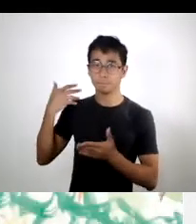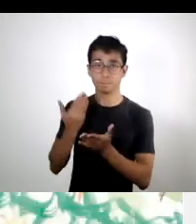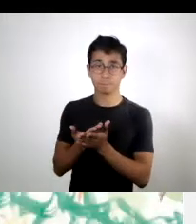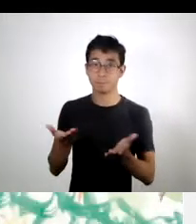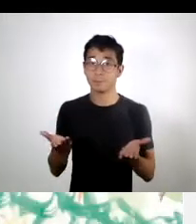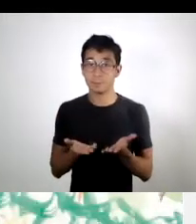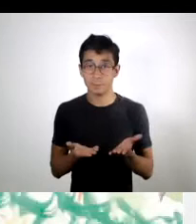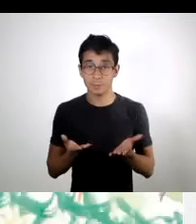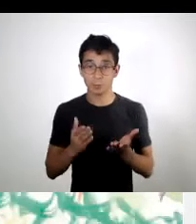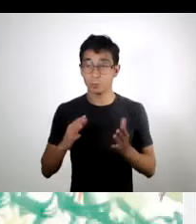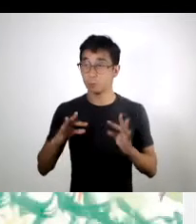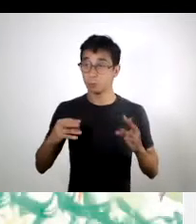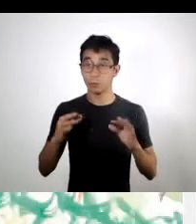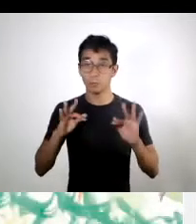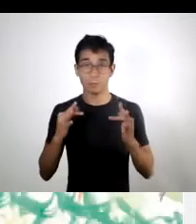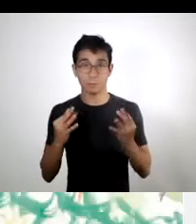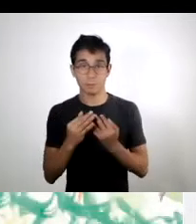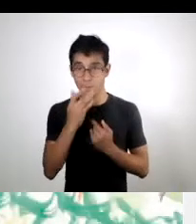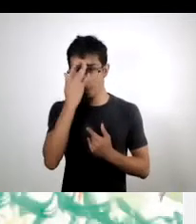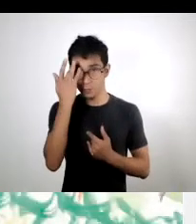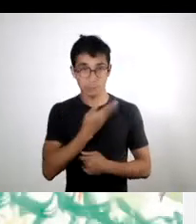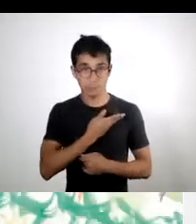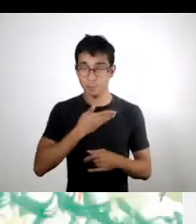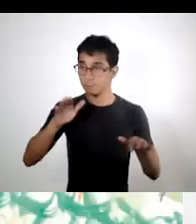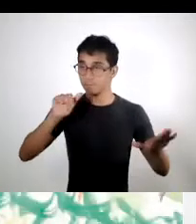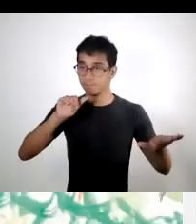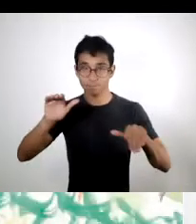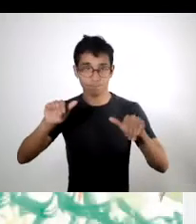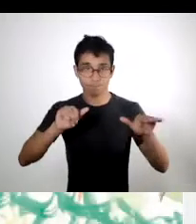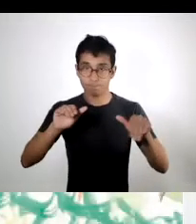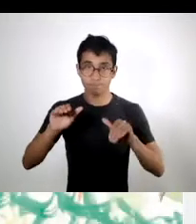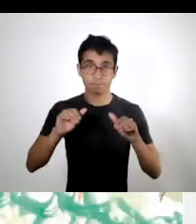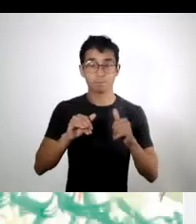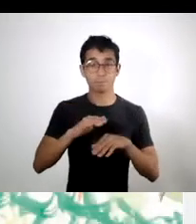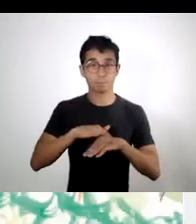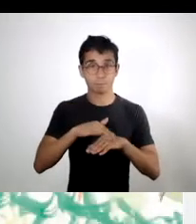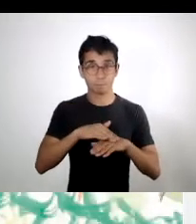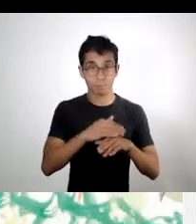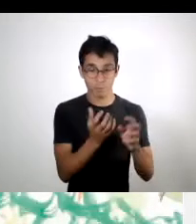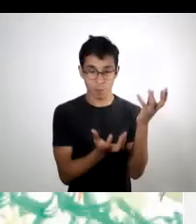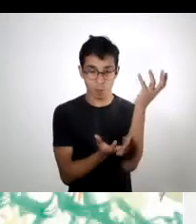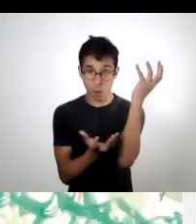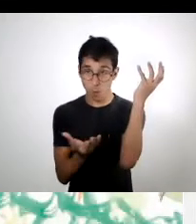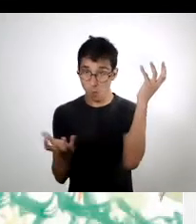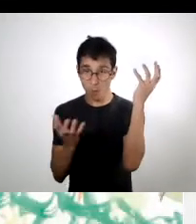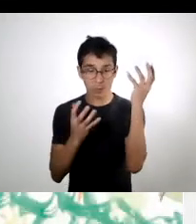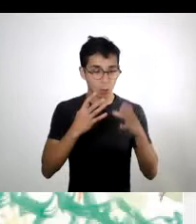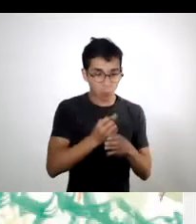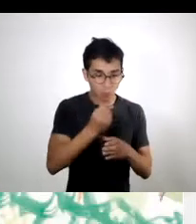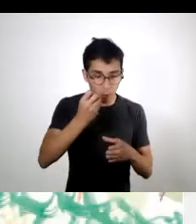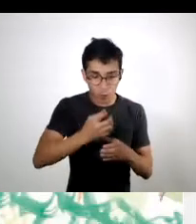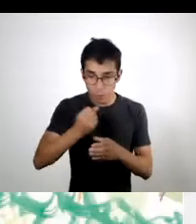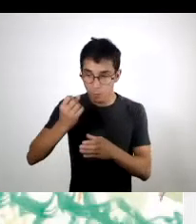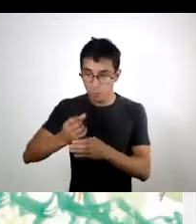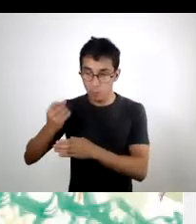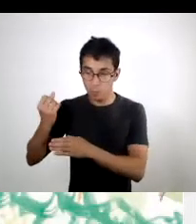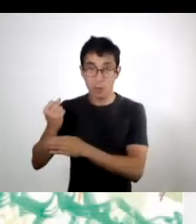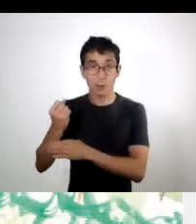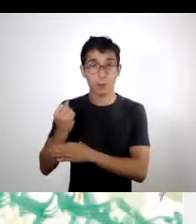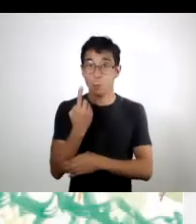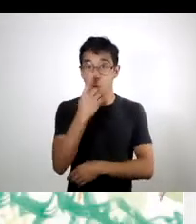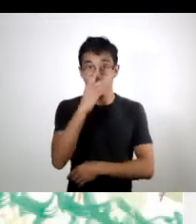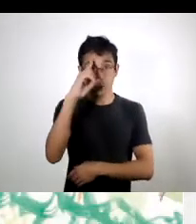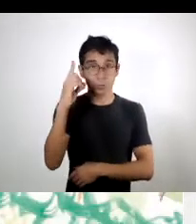seus familiares e conhecidos das comunidades vizinhas que colheram toda a roça no mesmo dia. Estava bonito de ver. Homens,